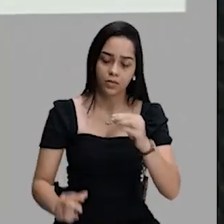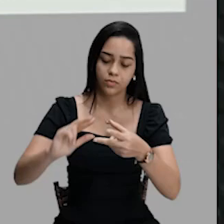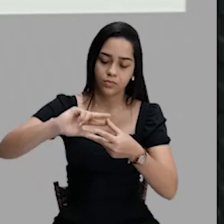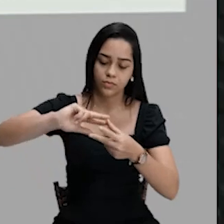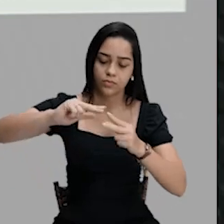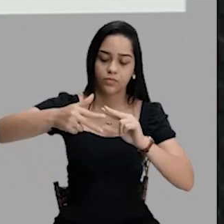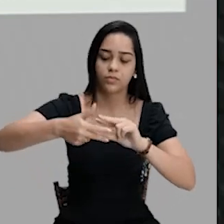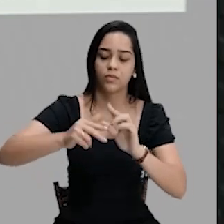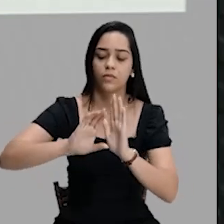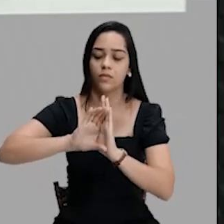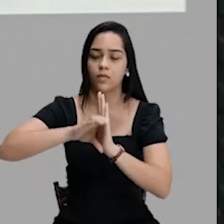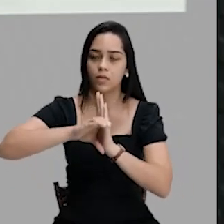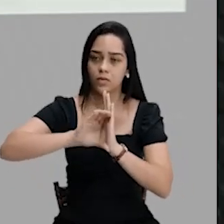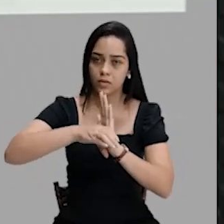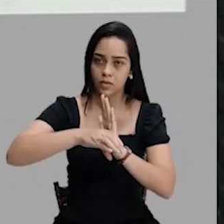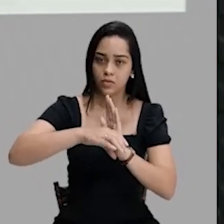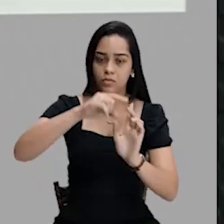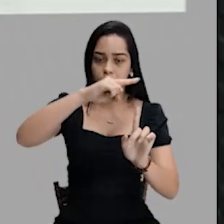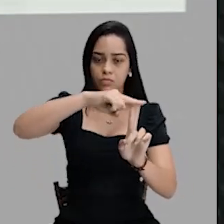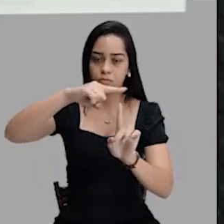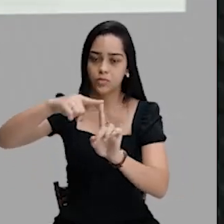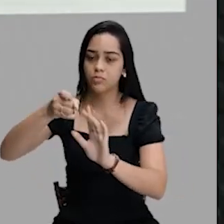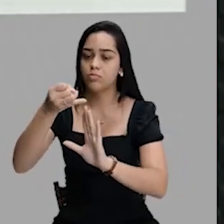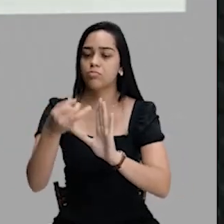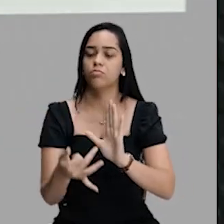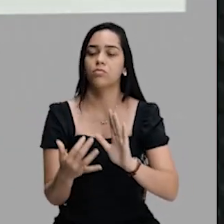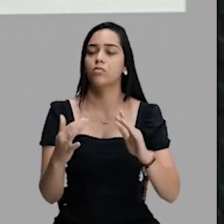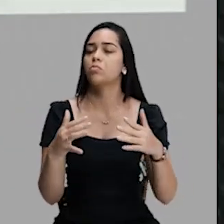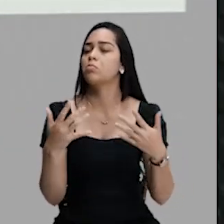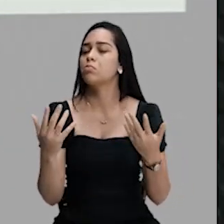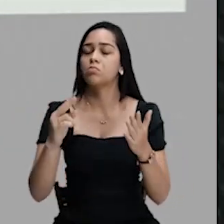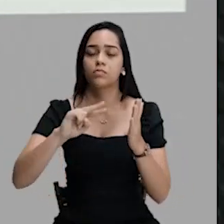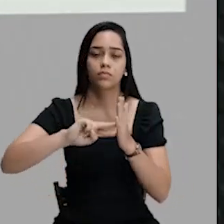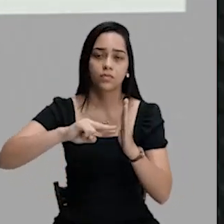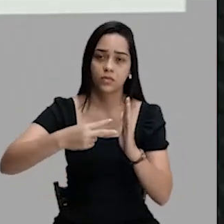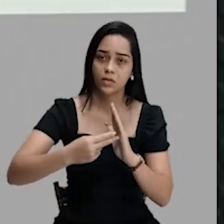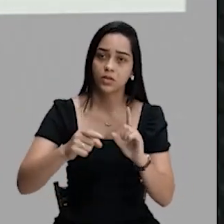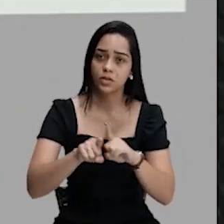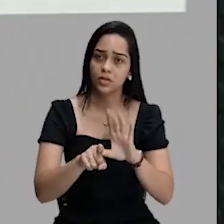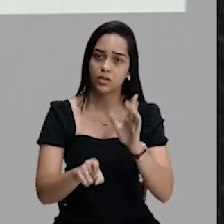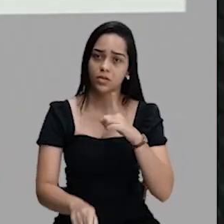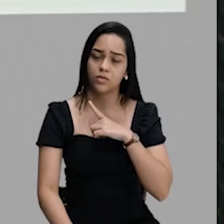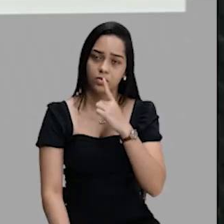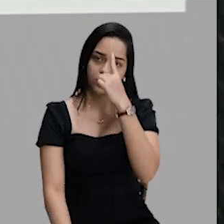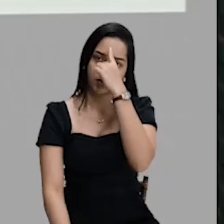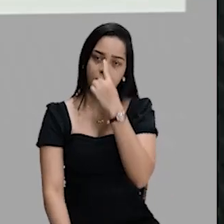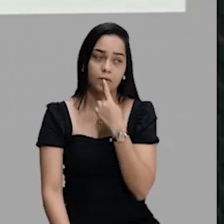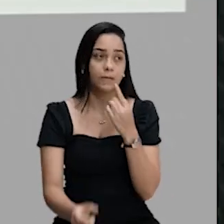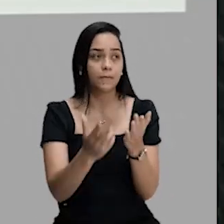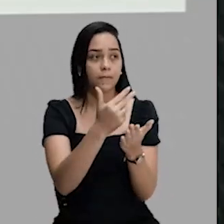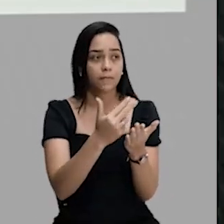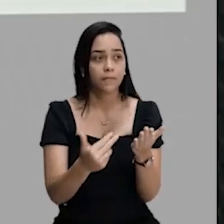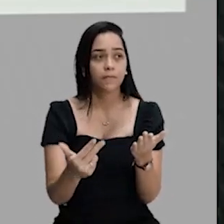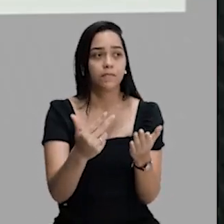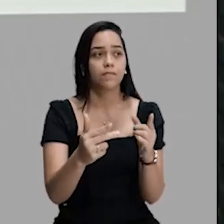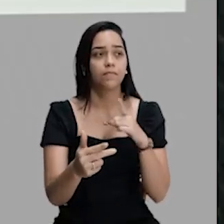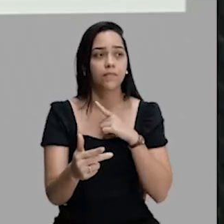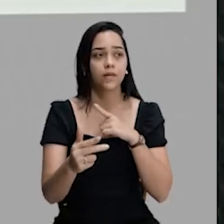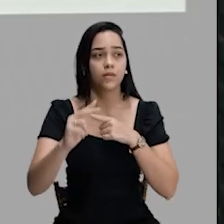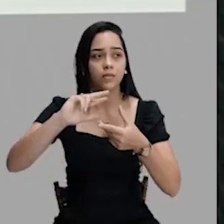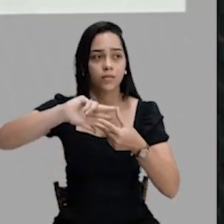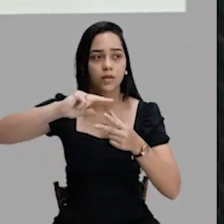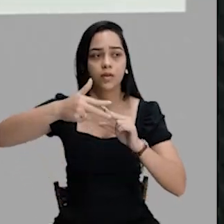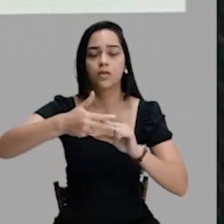Conceito, elementos e propriedade, tá? O que é um poliedro? Até fiz um desenho aqui, né, de um